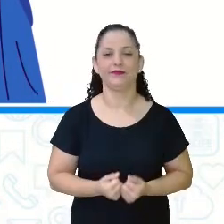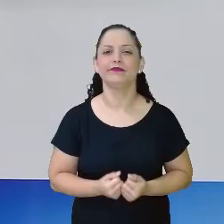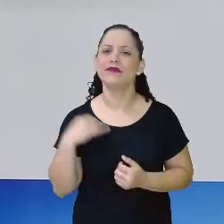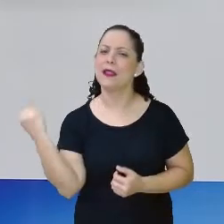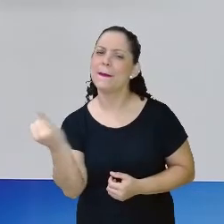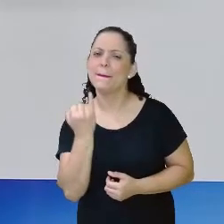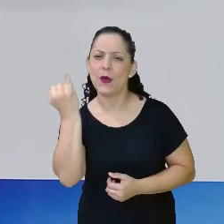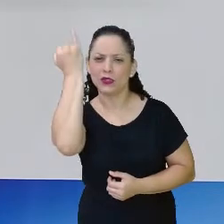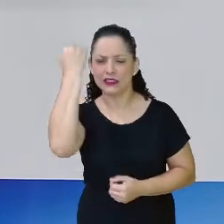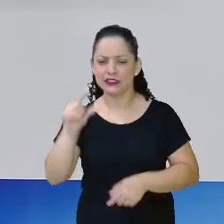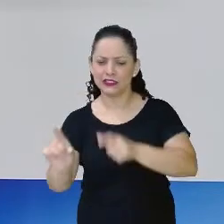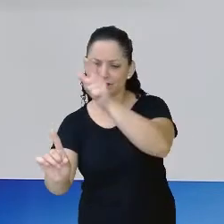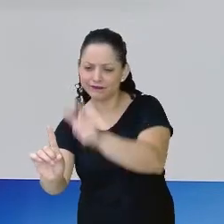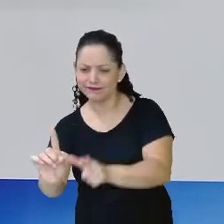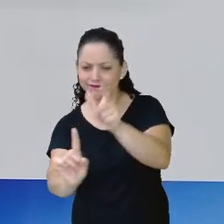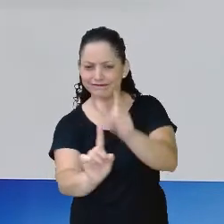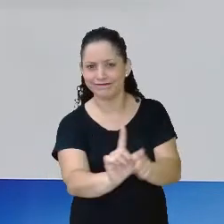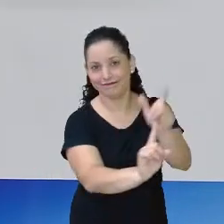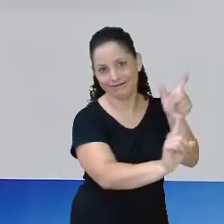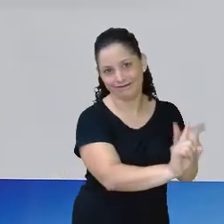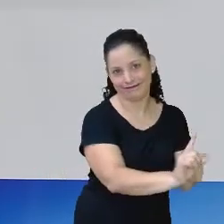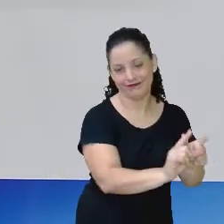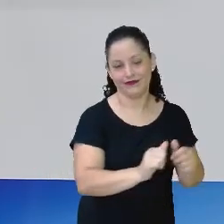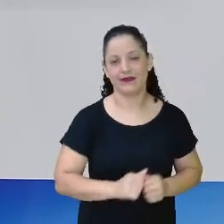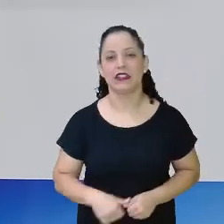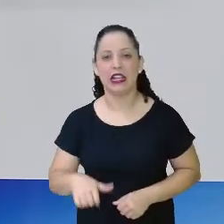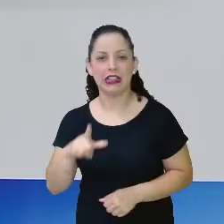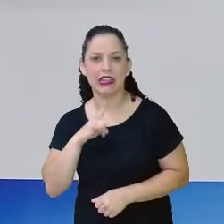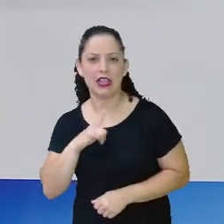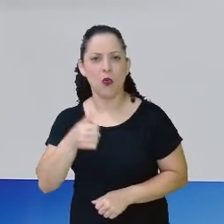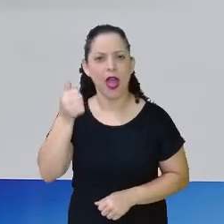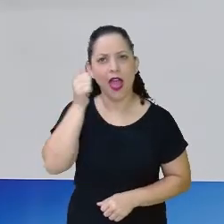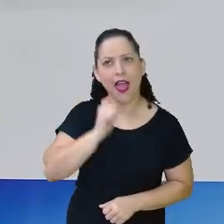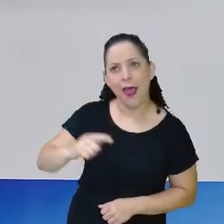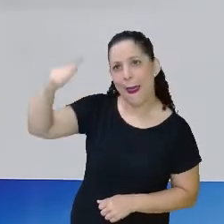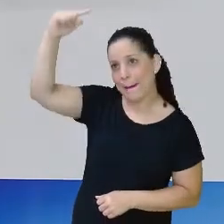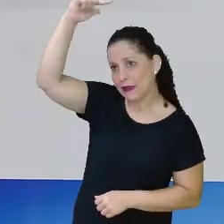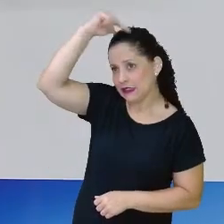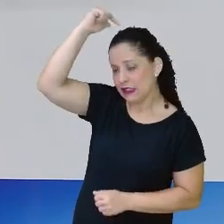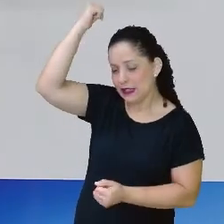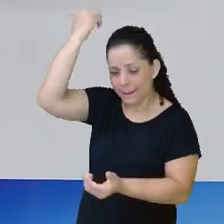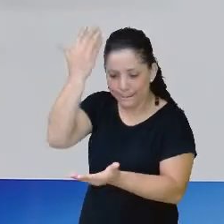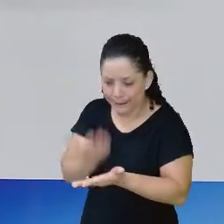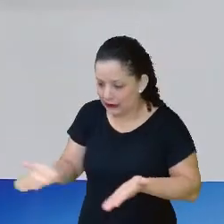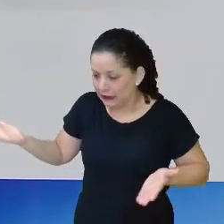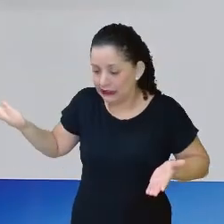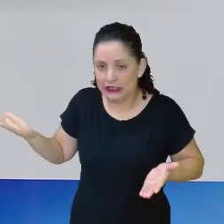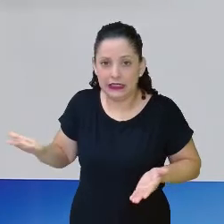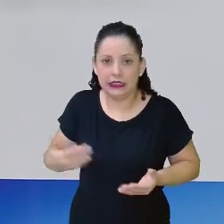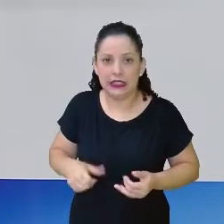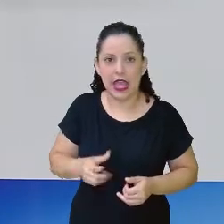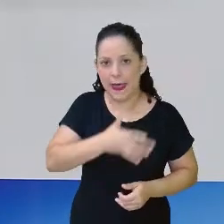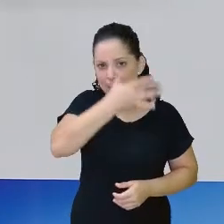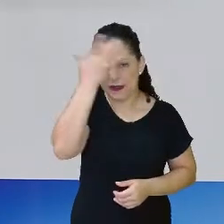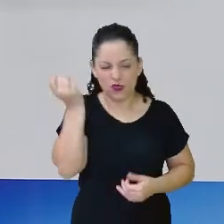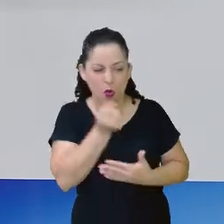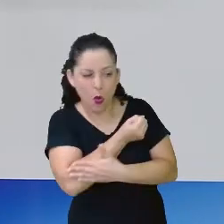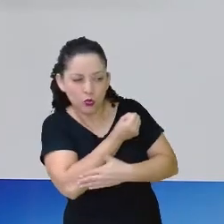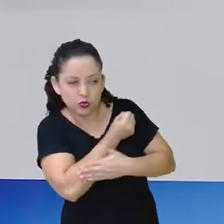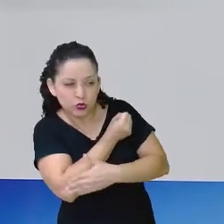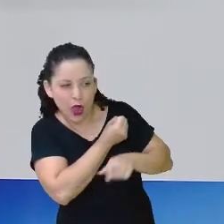a história gira. Geralmente é uma princesinha perdida, é uma princesinha que alguém está querendo, está com inveja dela por conta da